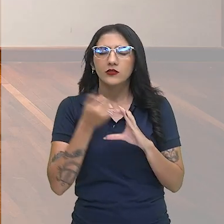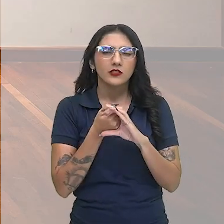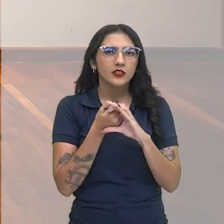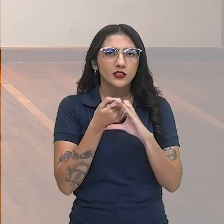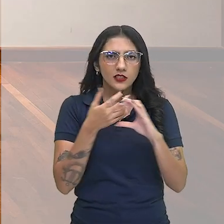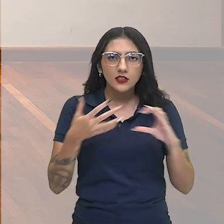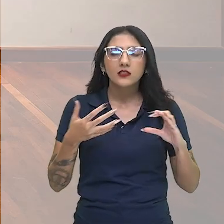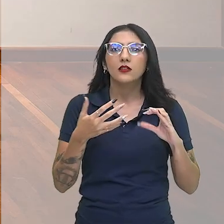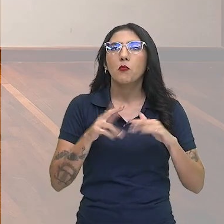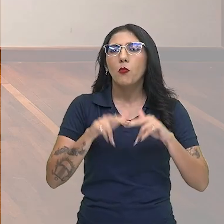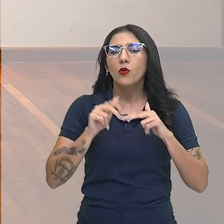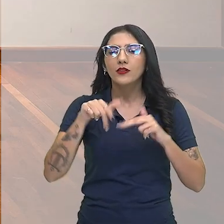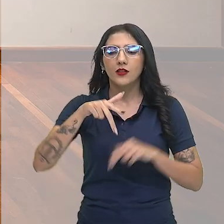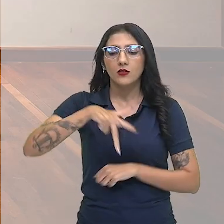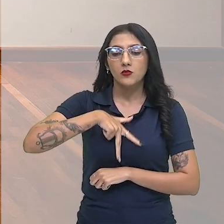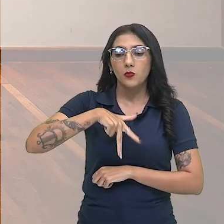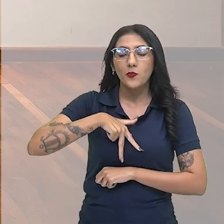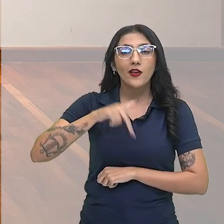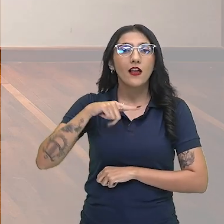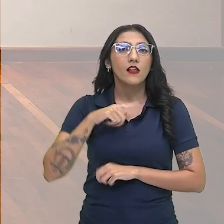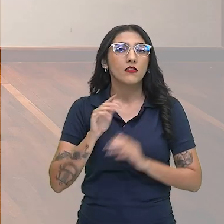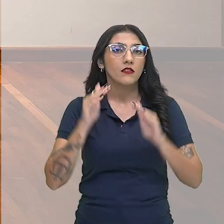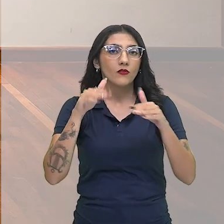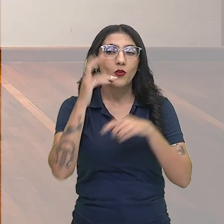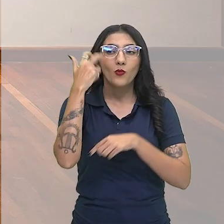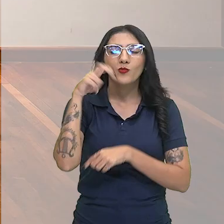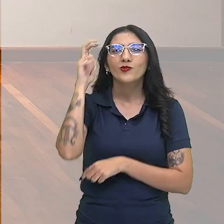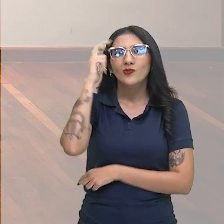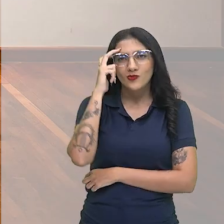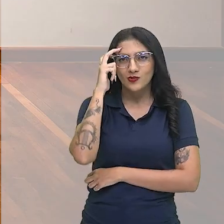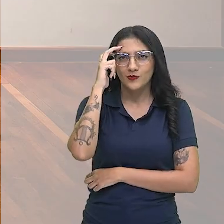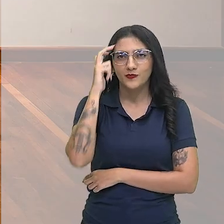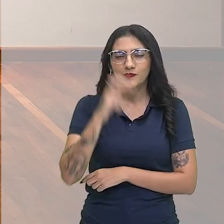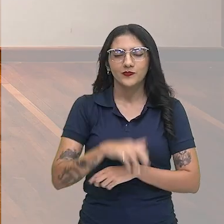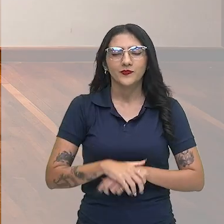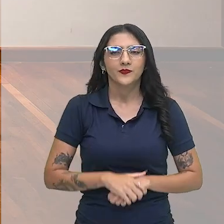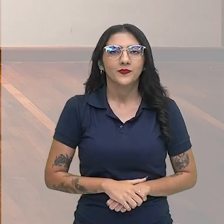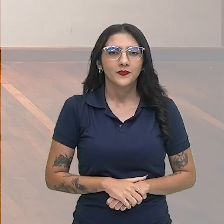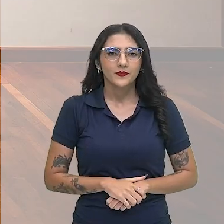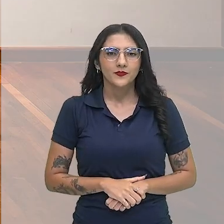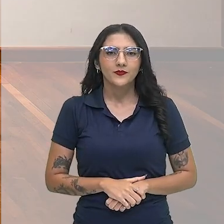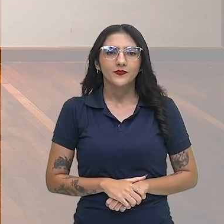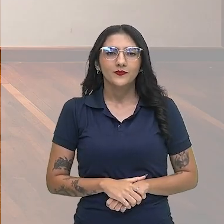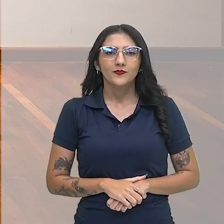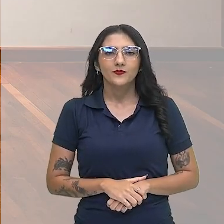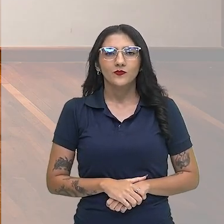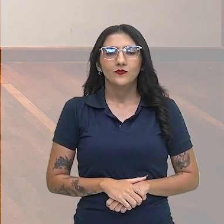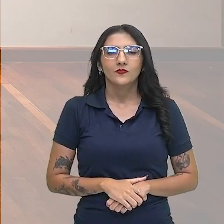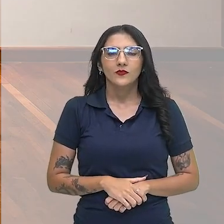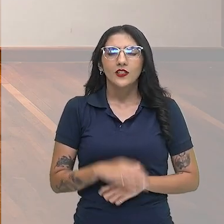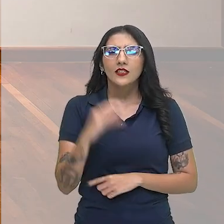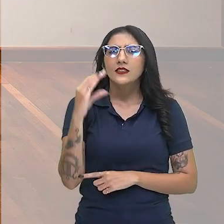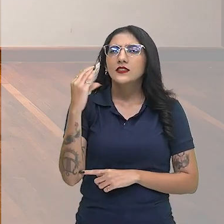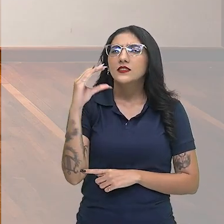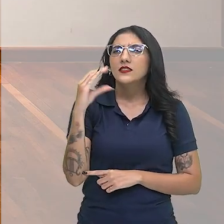tratar das questões culturais, né, das sociedades, certo? E a ciência política?